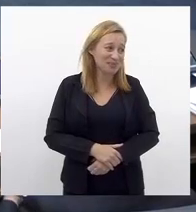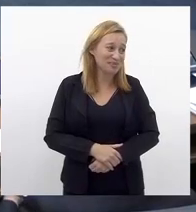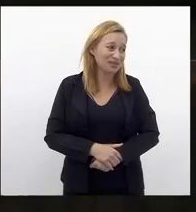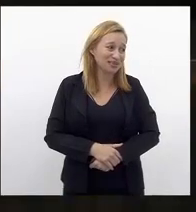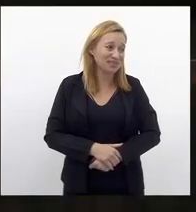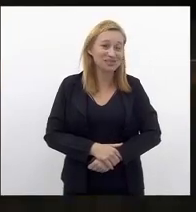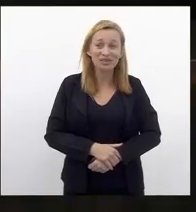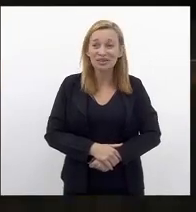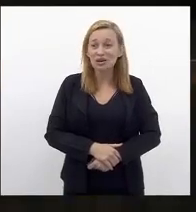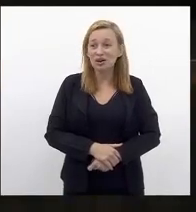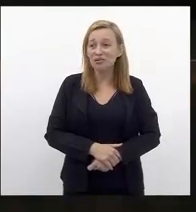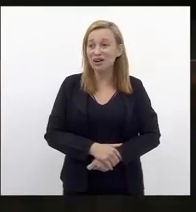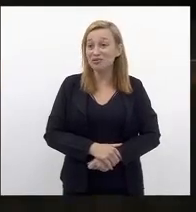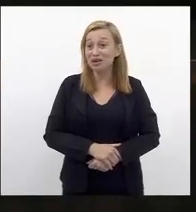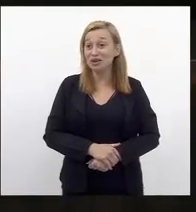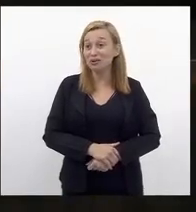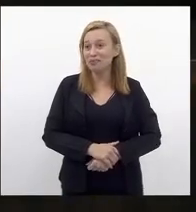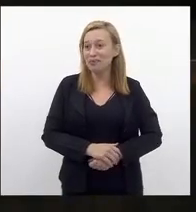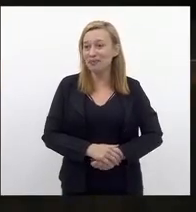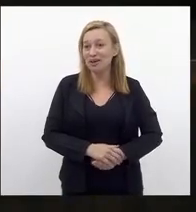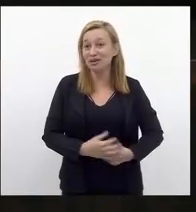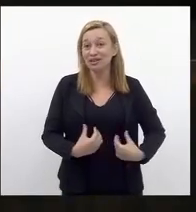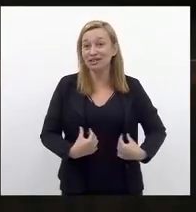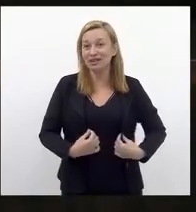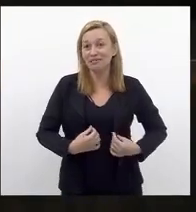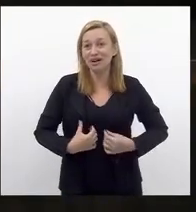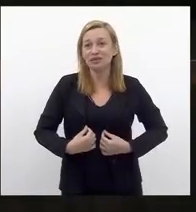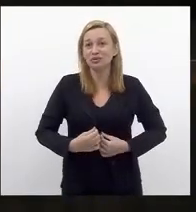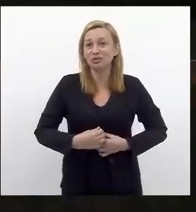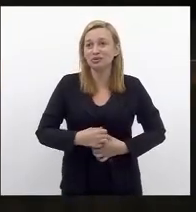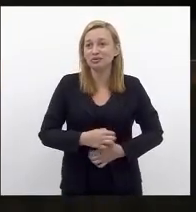a presidente presença de febre